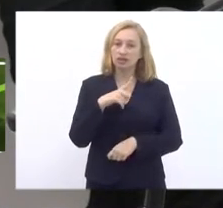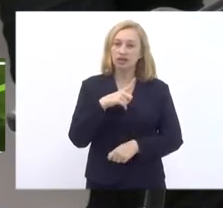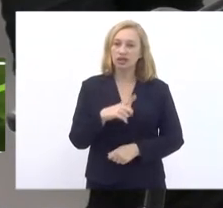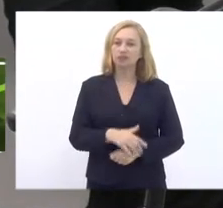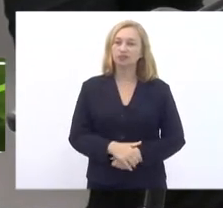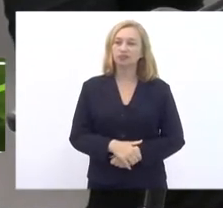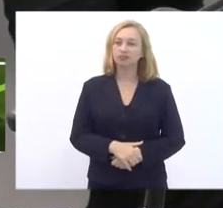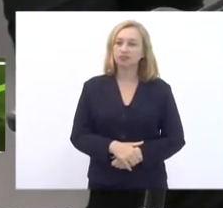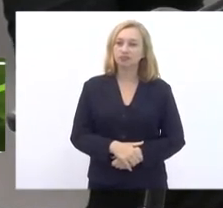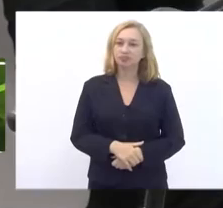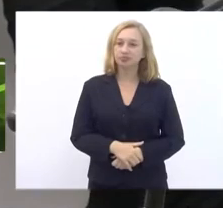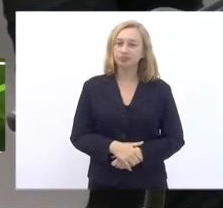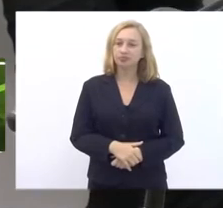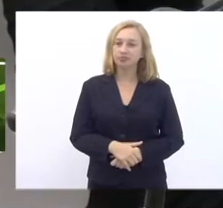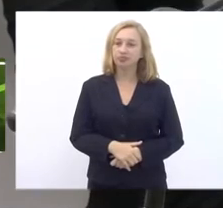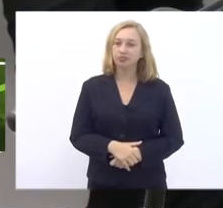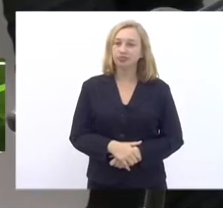hipótese